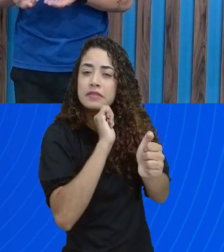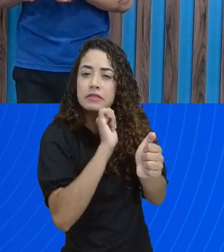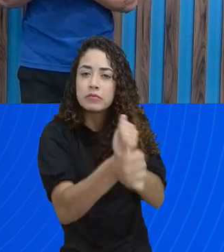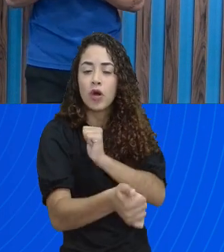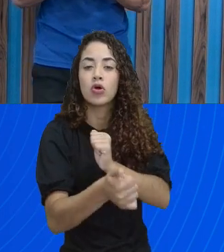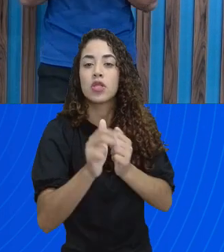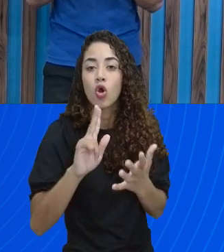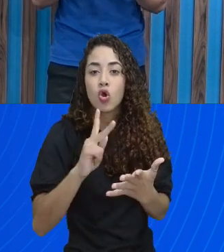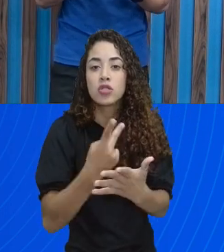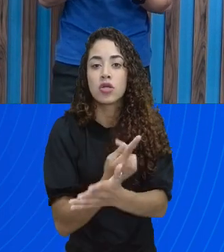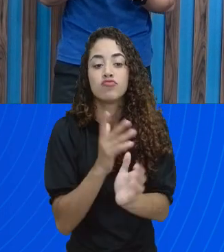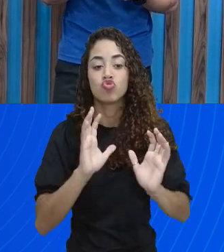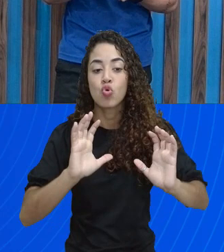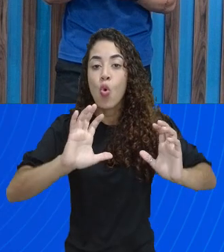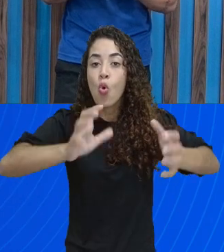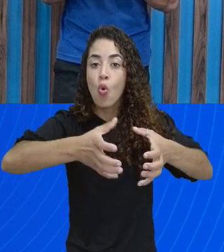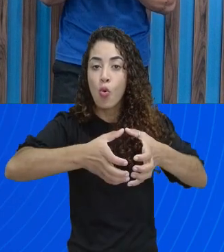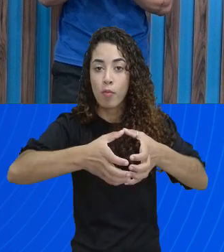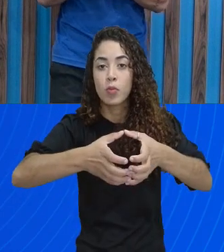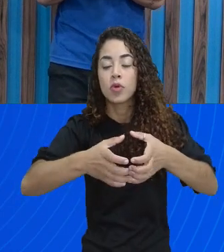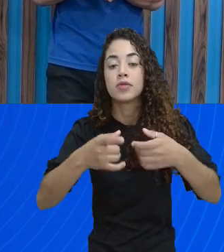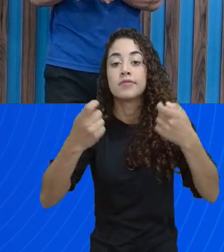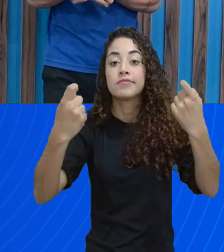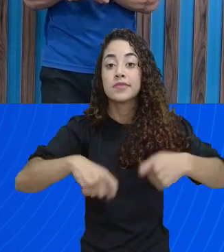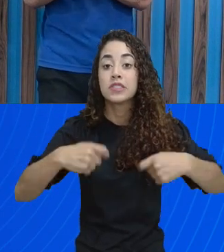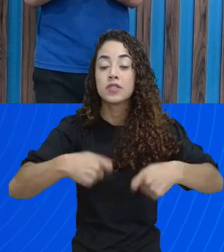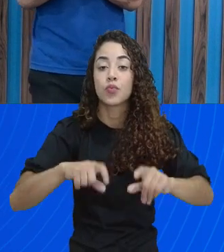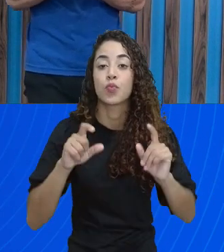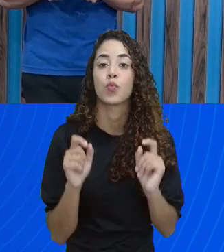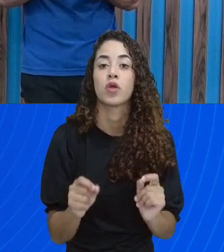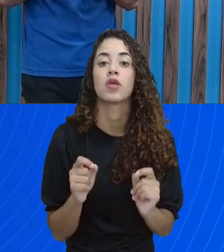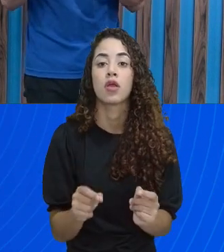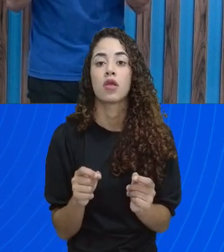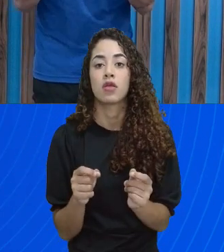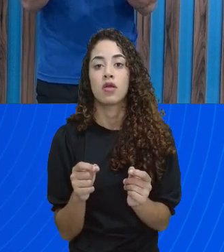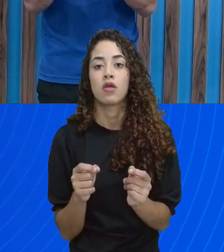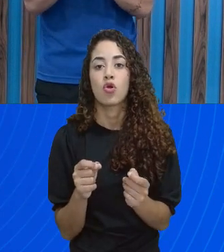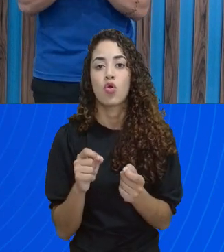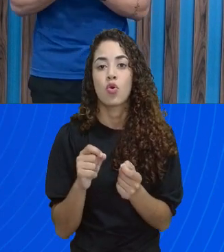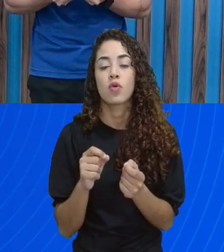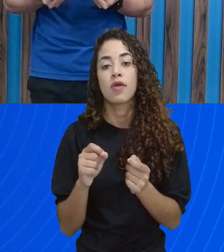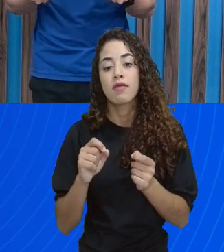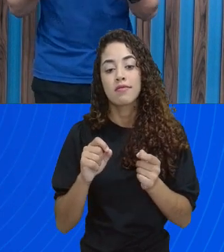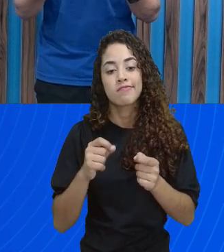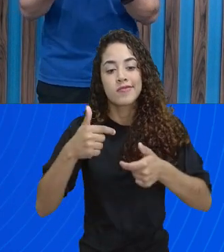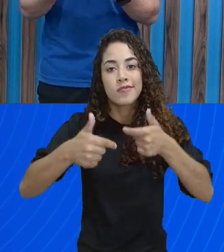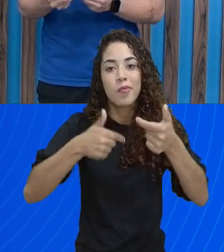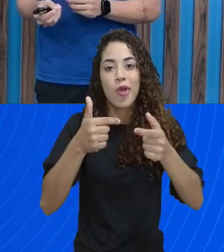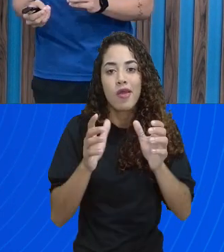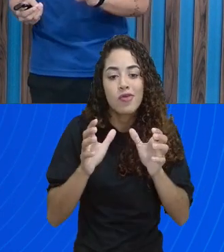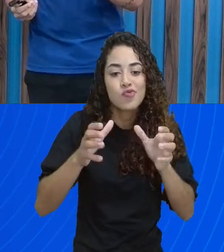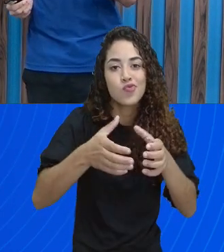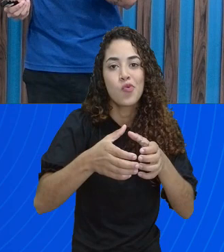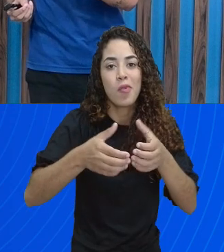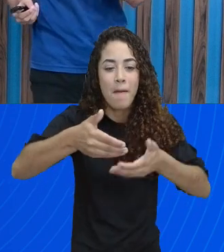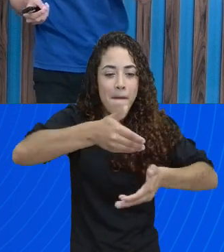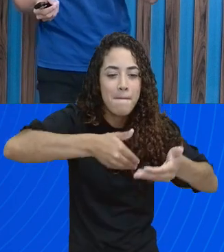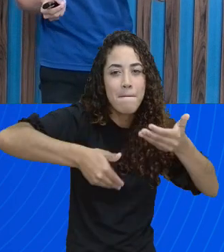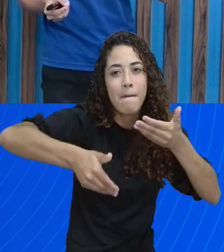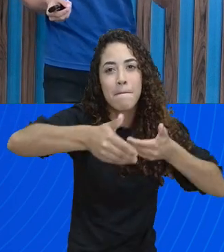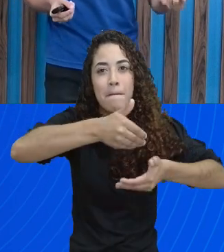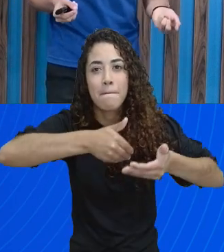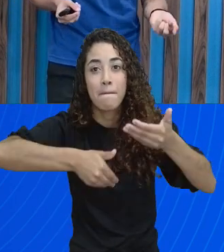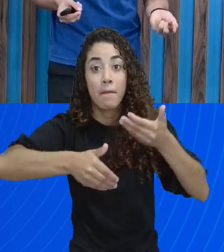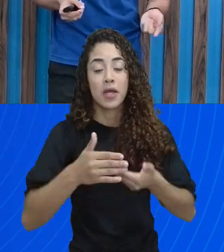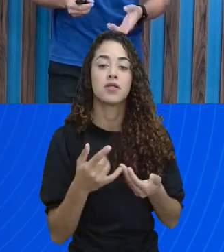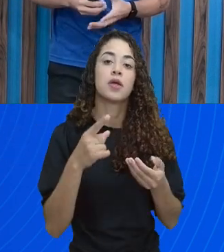acontece de forma coletiva, é necessário que haja uma cooperação, um trabalho em equipe. E mesmo quando ele